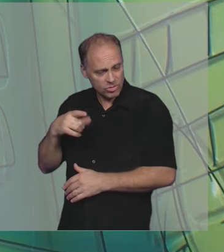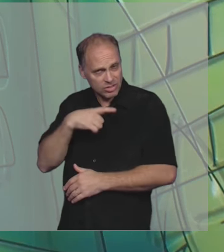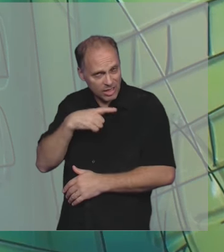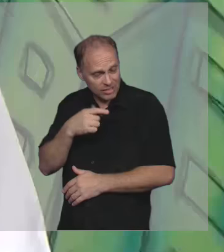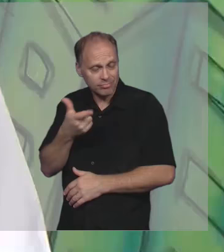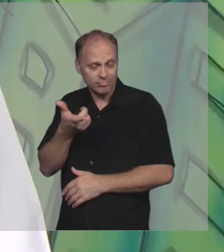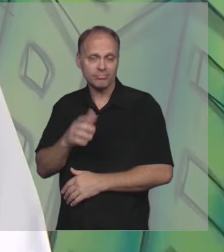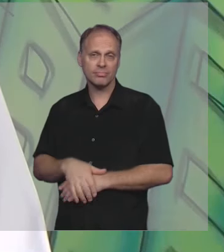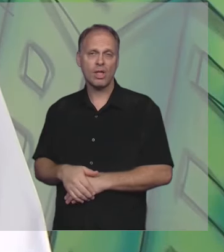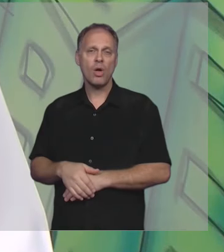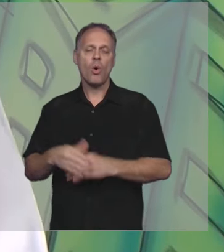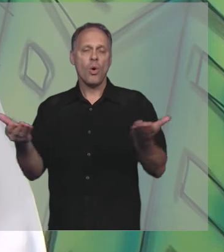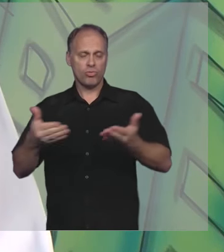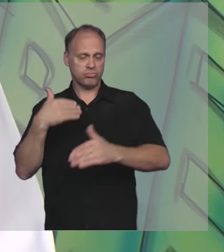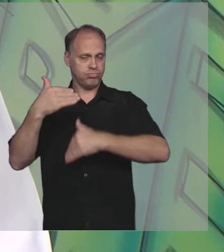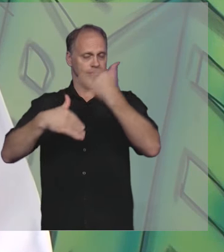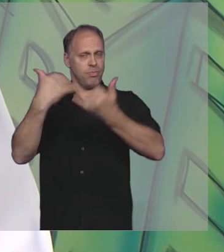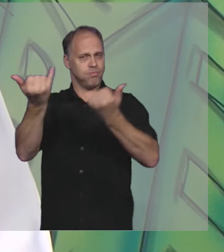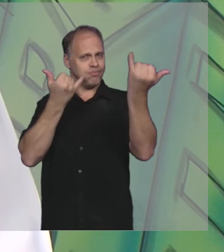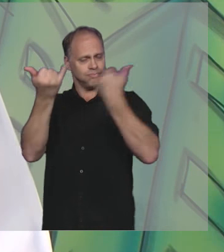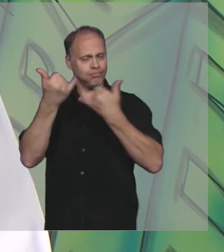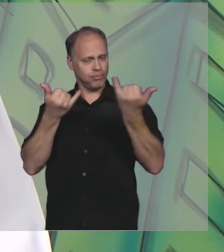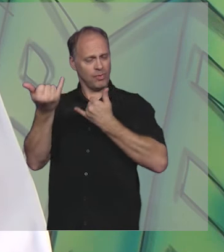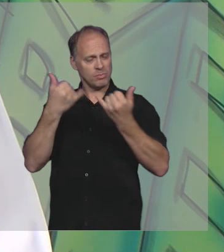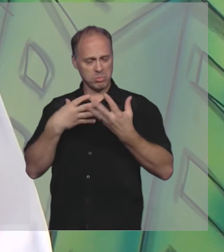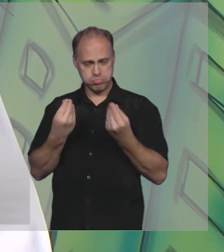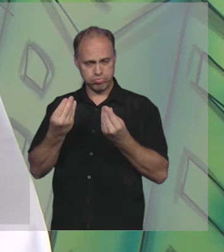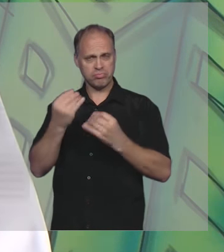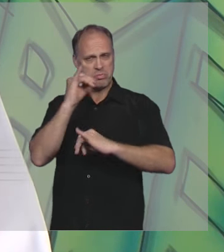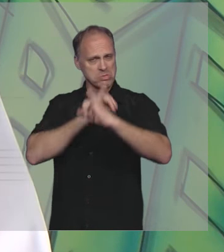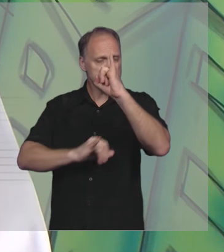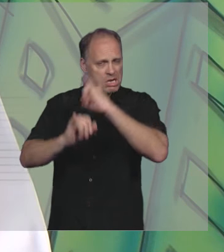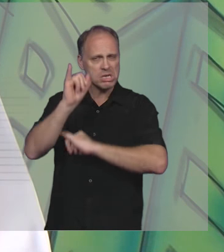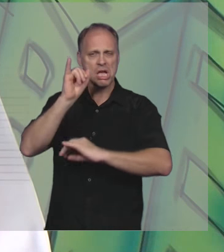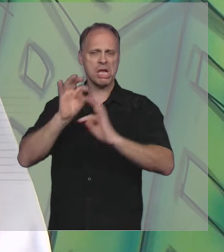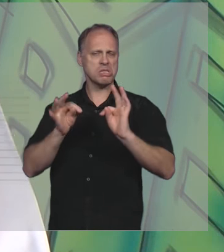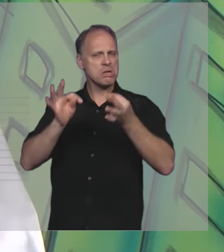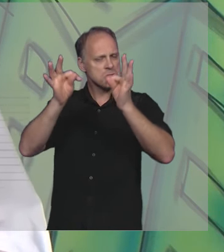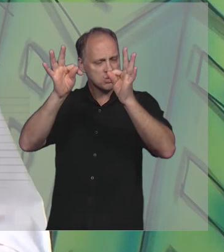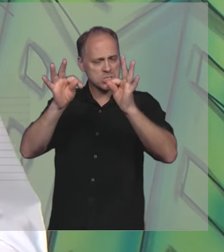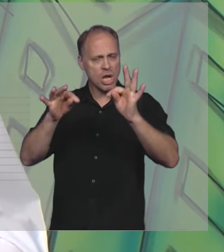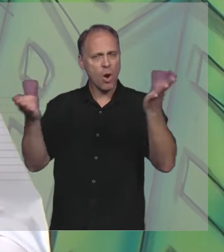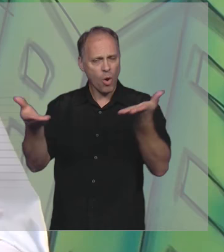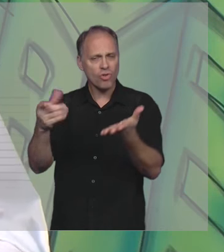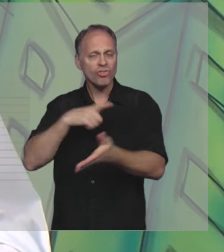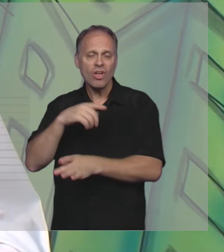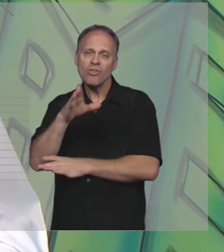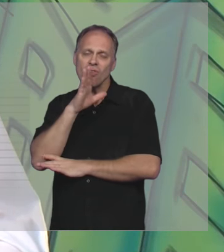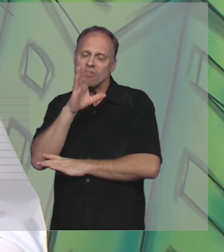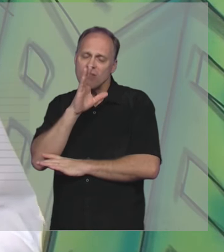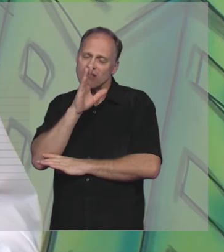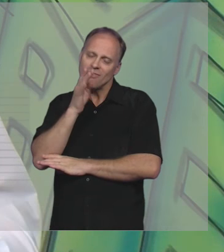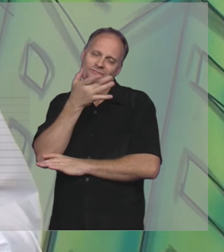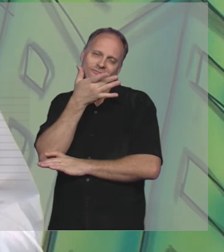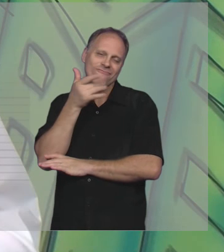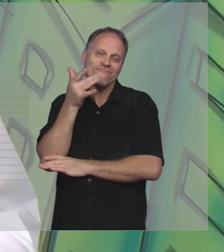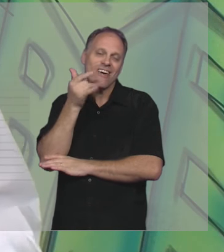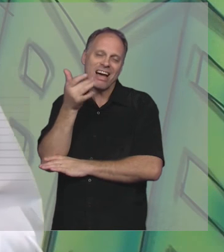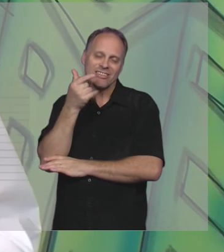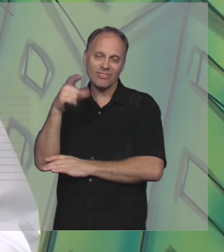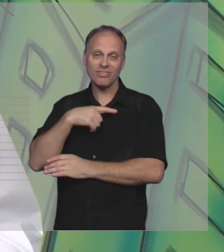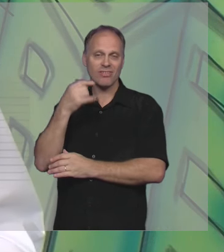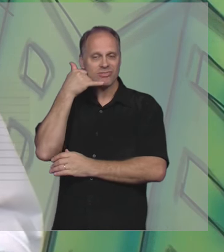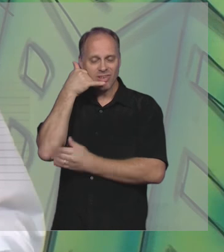avanço tecnológico, hoje a população ela tem, muitas vezes, que eu costumo dizer, ela tem o conhecimento na mão, né? Hoje tu